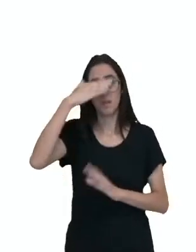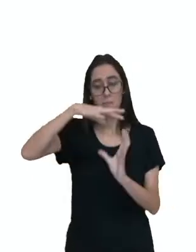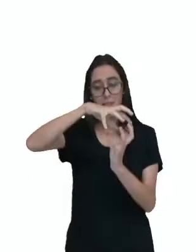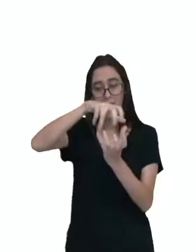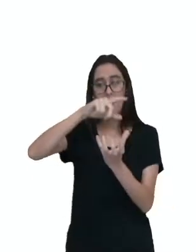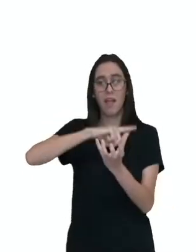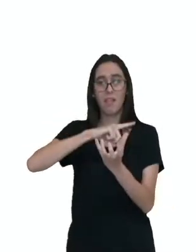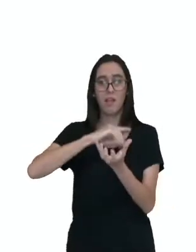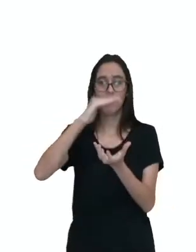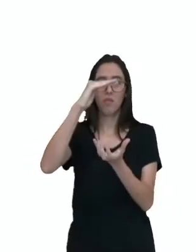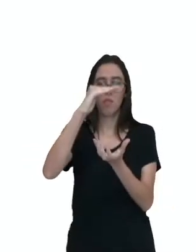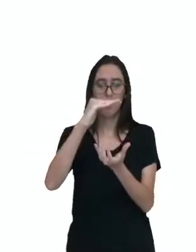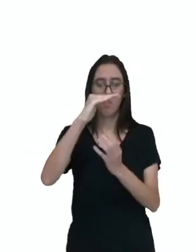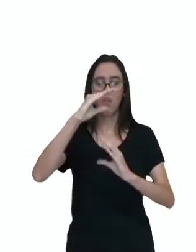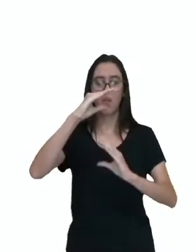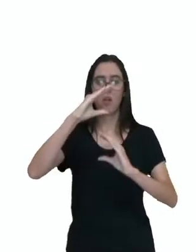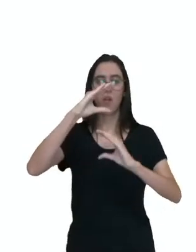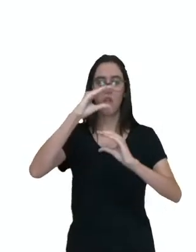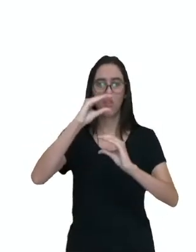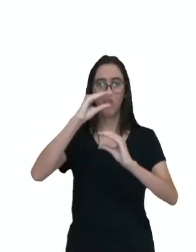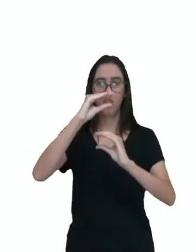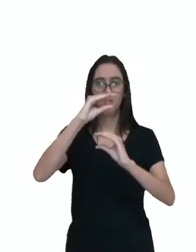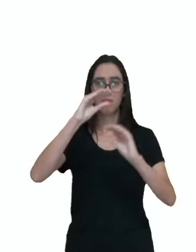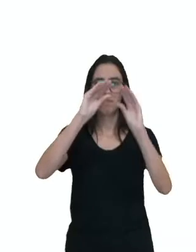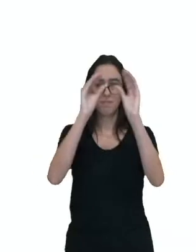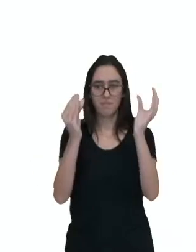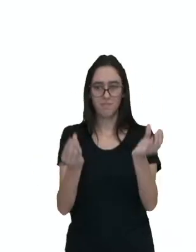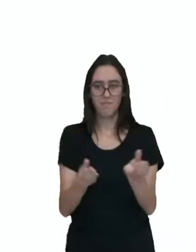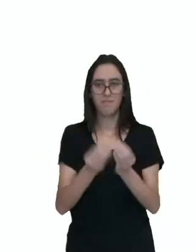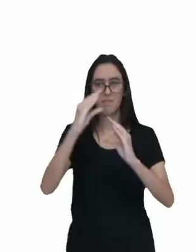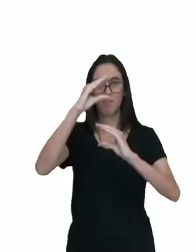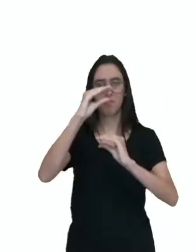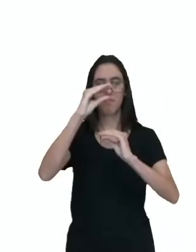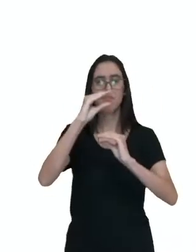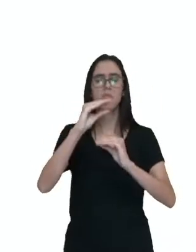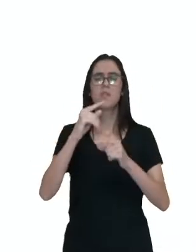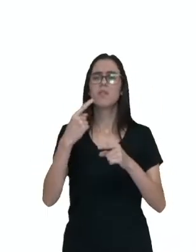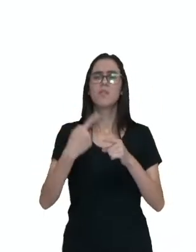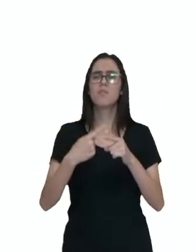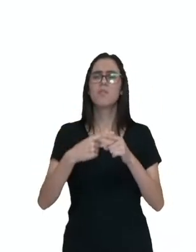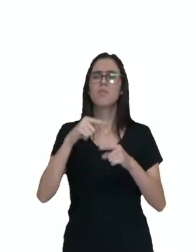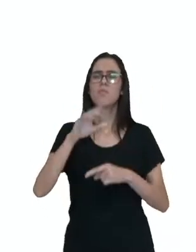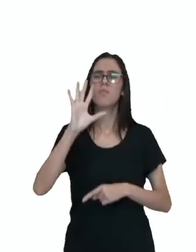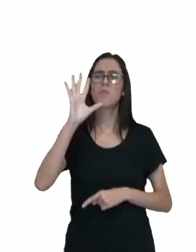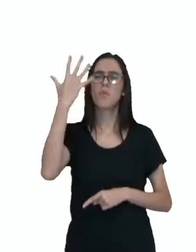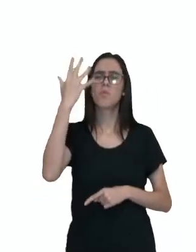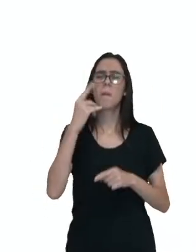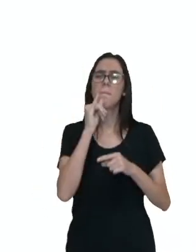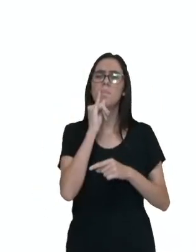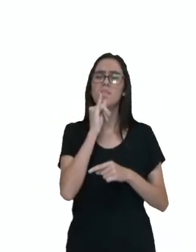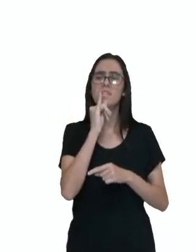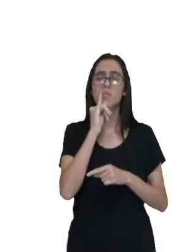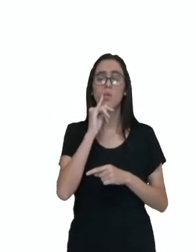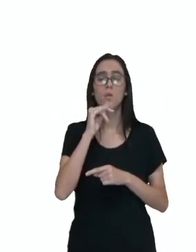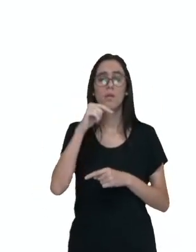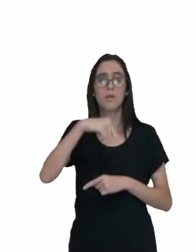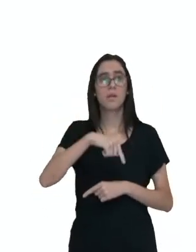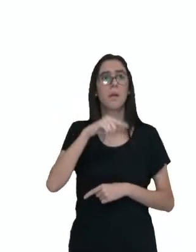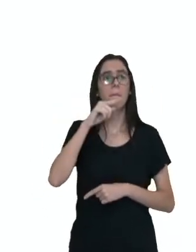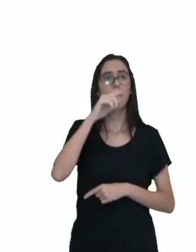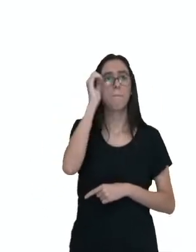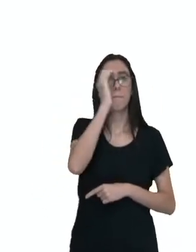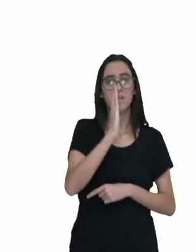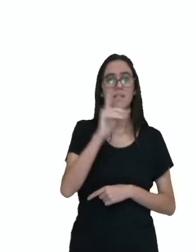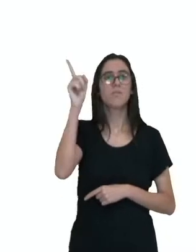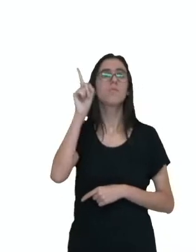polos. Com a informação, voltamos à pergunta da aula anterior. Por que as bases de lançamento do Brasil e dos Estados Unidos são